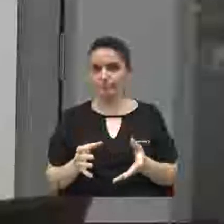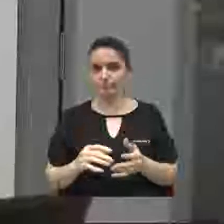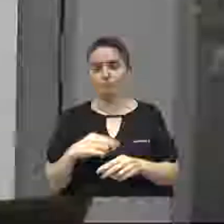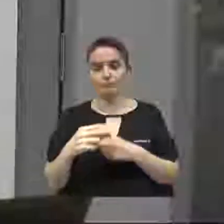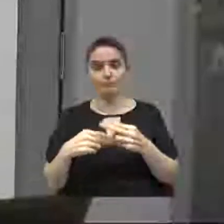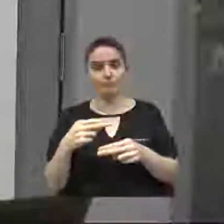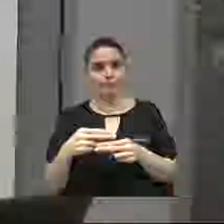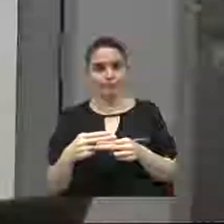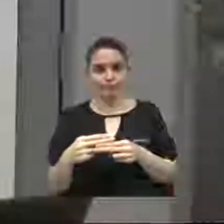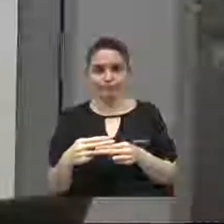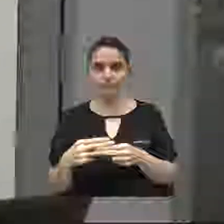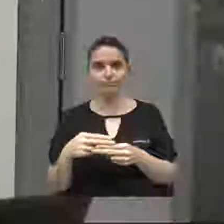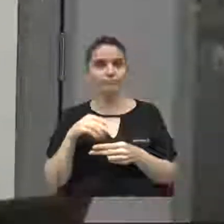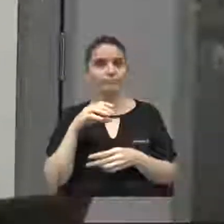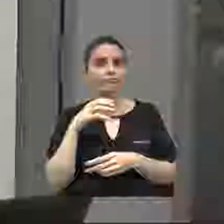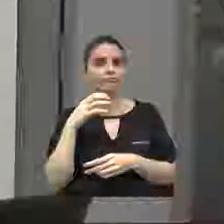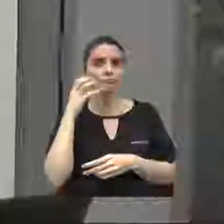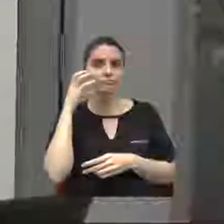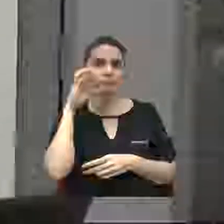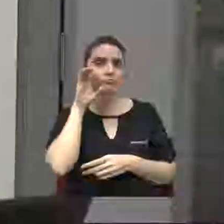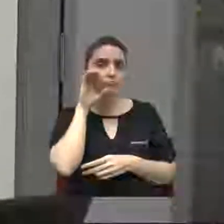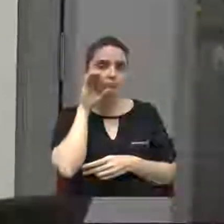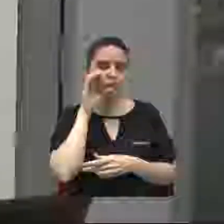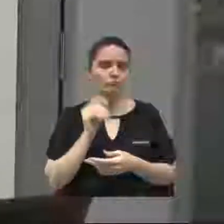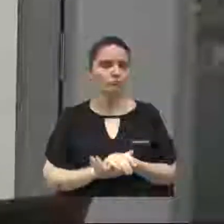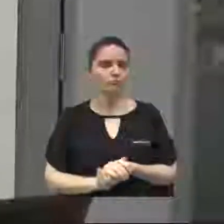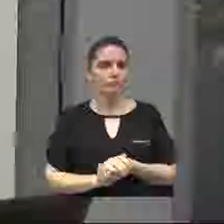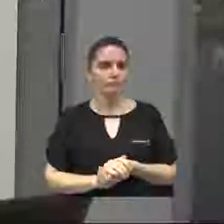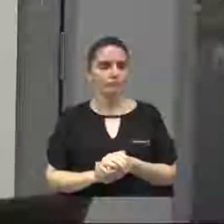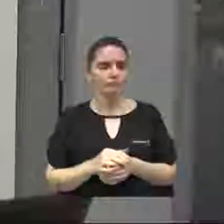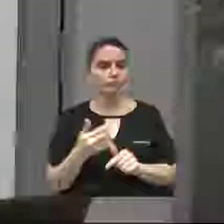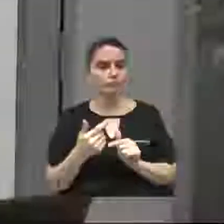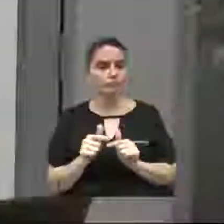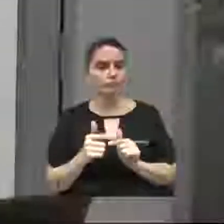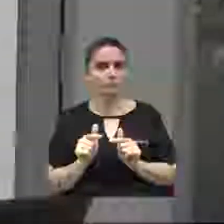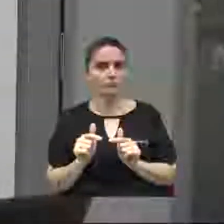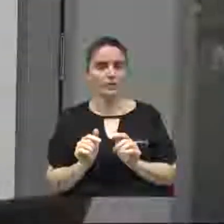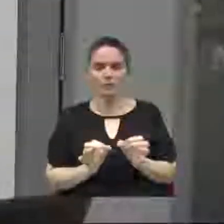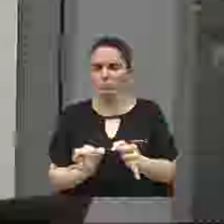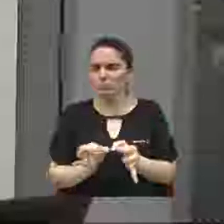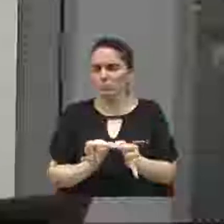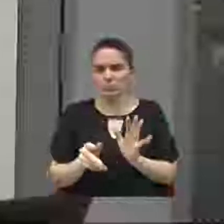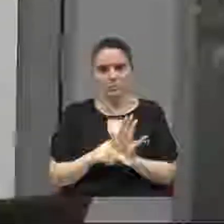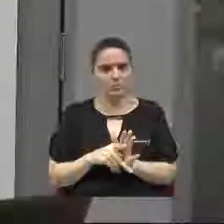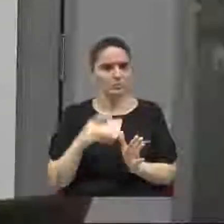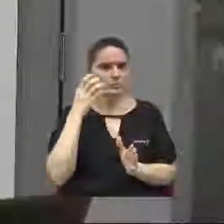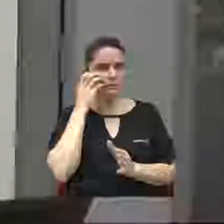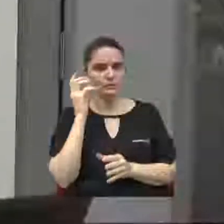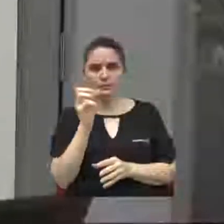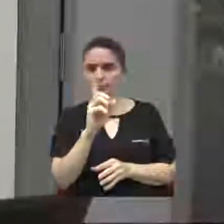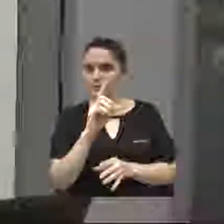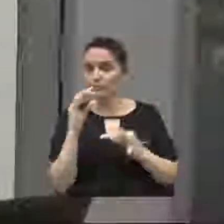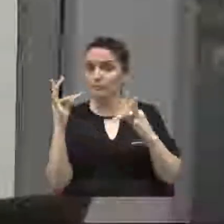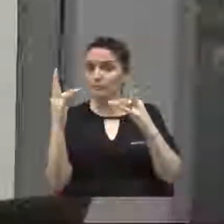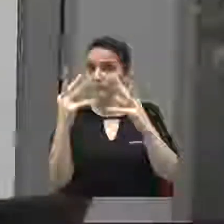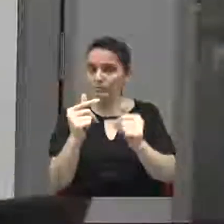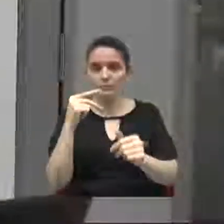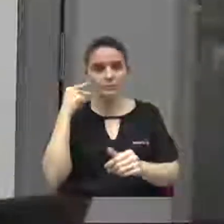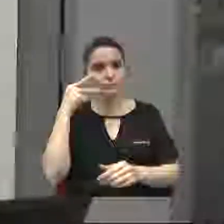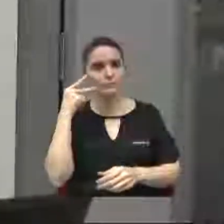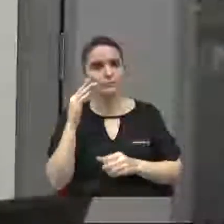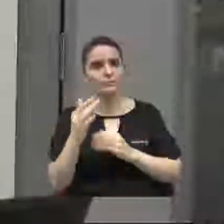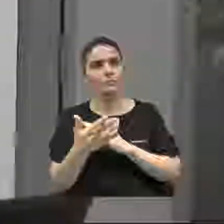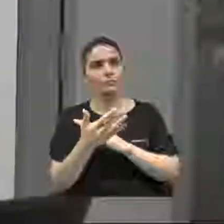é com tristeza que a gente vê isso. Eu não vejo como um projeto do Dr. Marcelo, eu vejo como um projeto que vocês ajudaram a aprovar. Então,